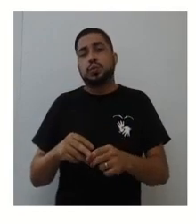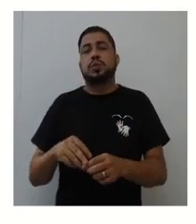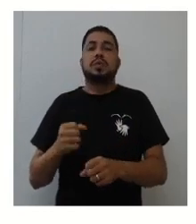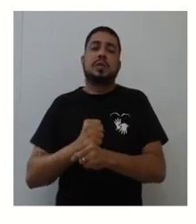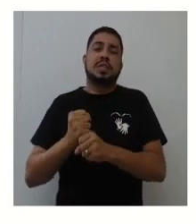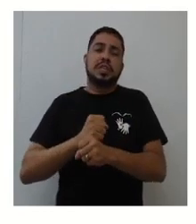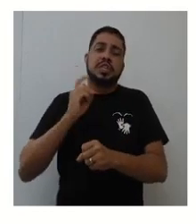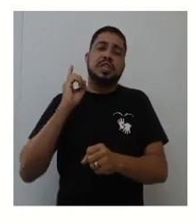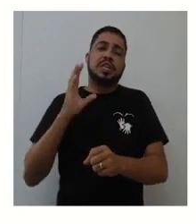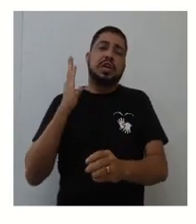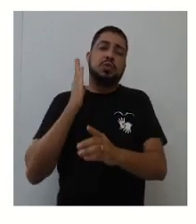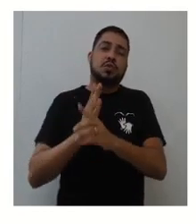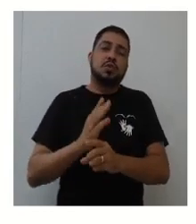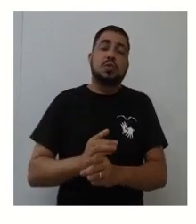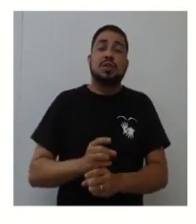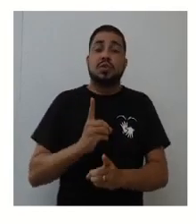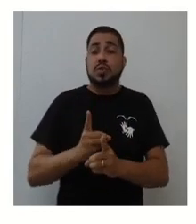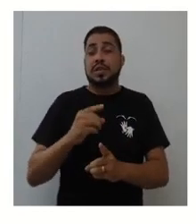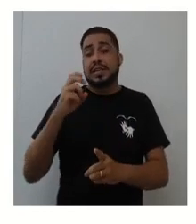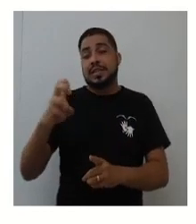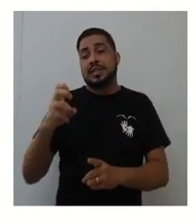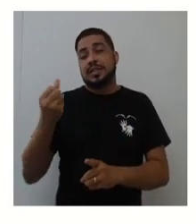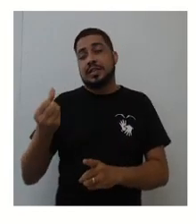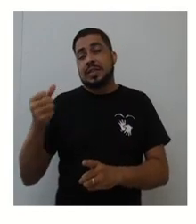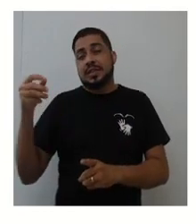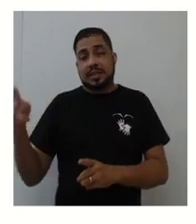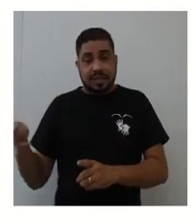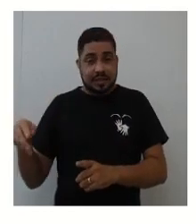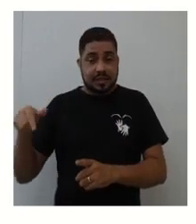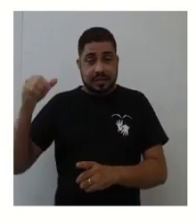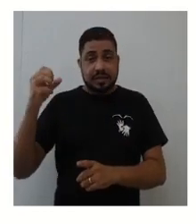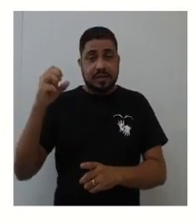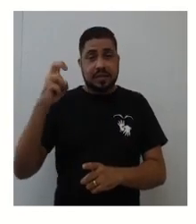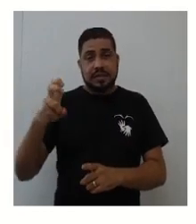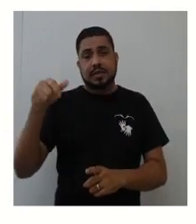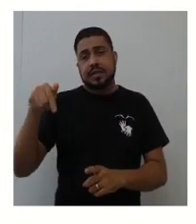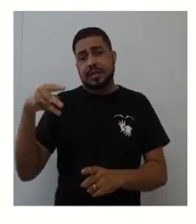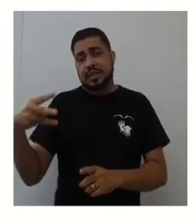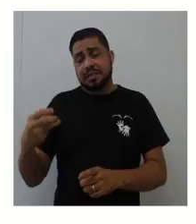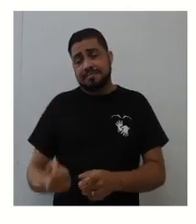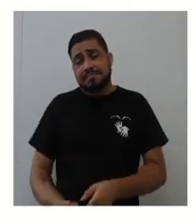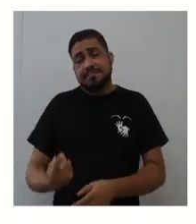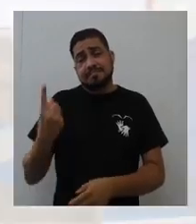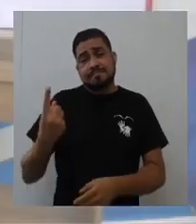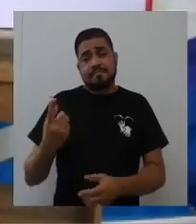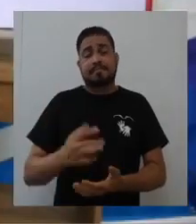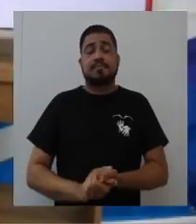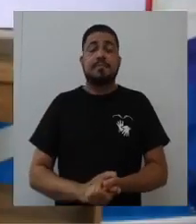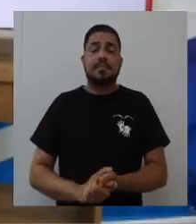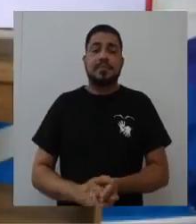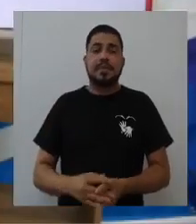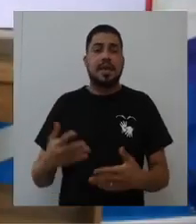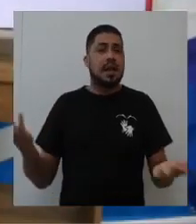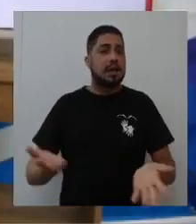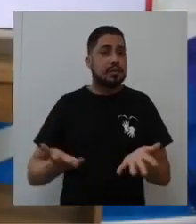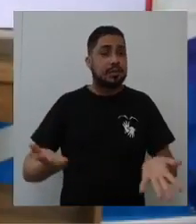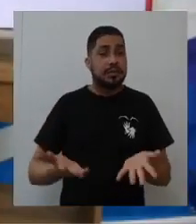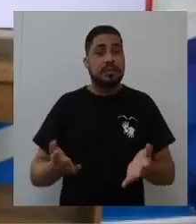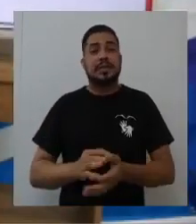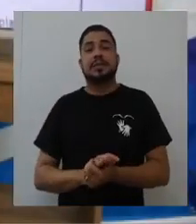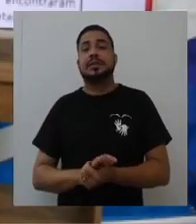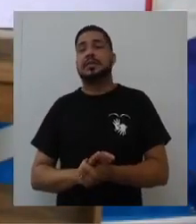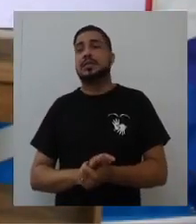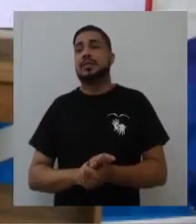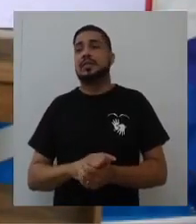encontrado 563 delas. Mundo estranho. E agora, já se liga aí que vai